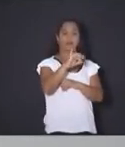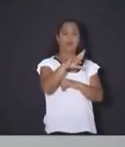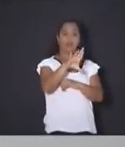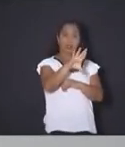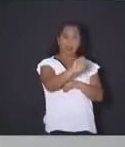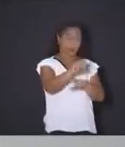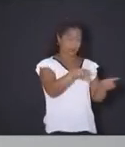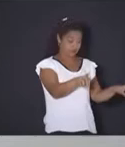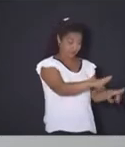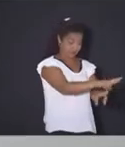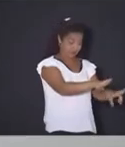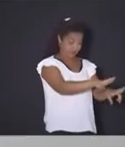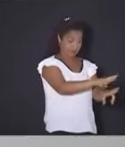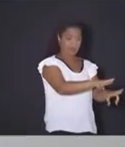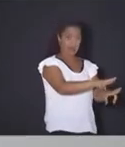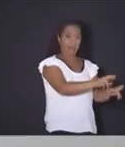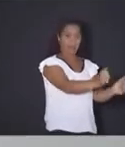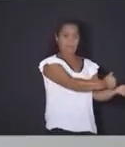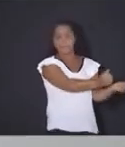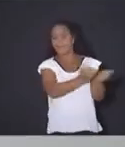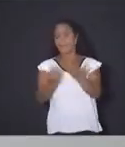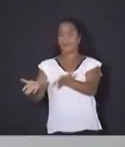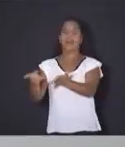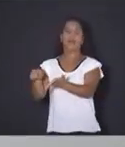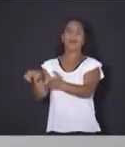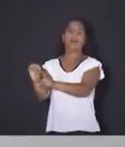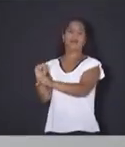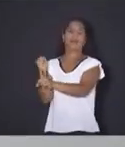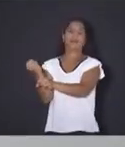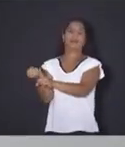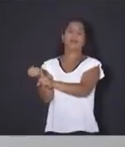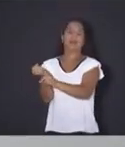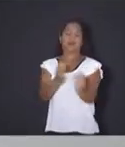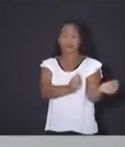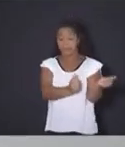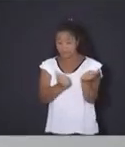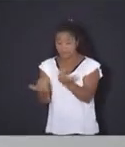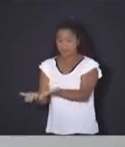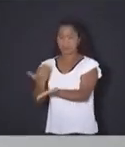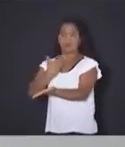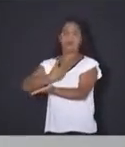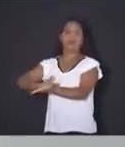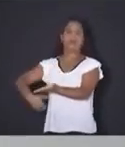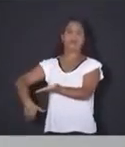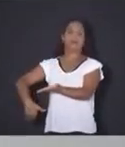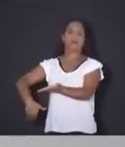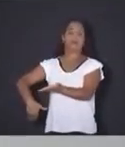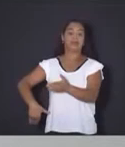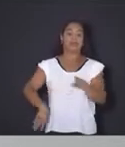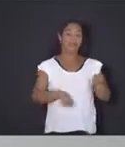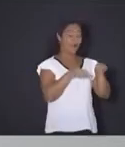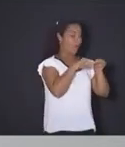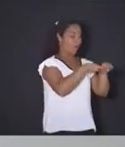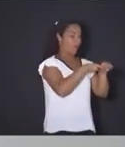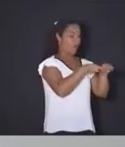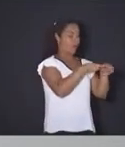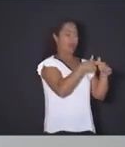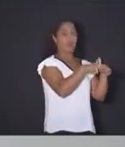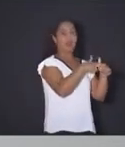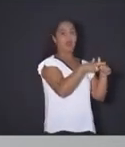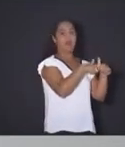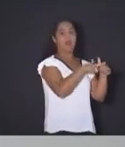em uma relação entre a sociedade os governos portanto para resolver o problema